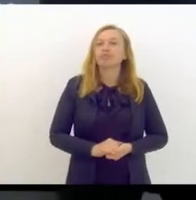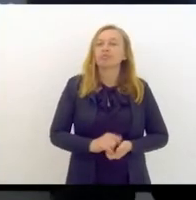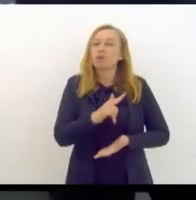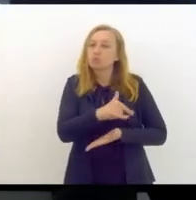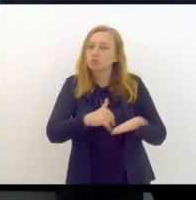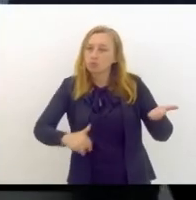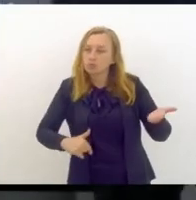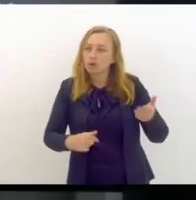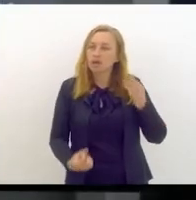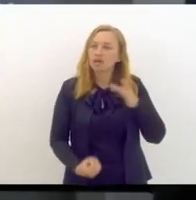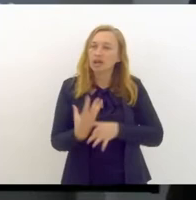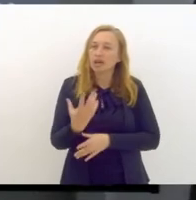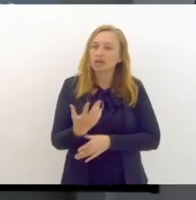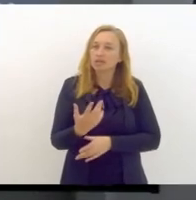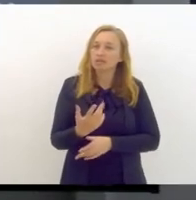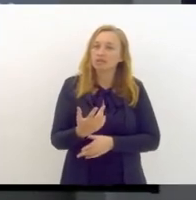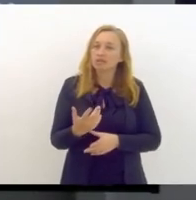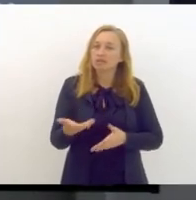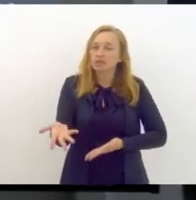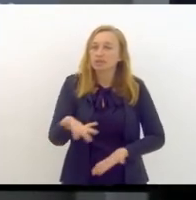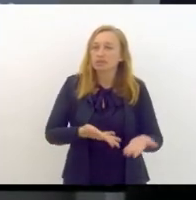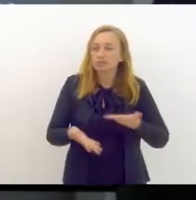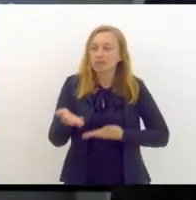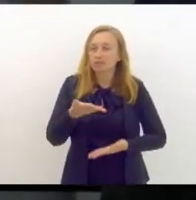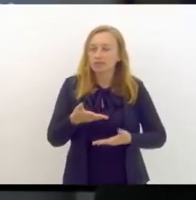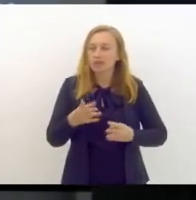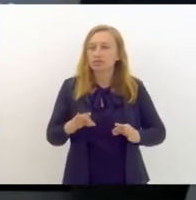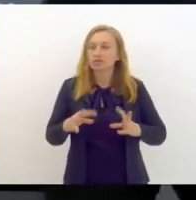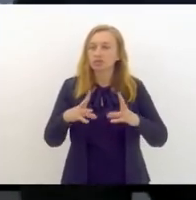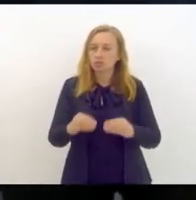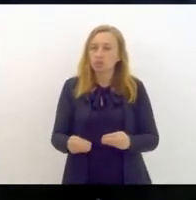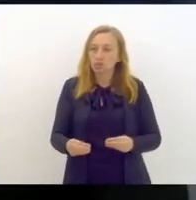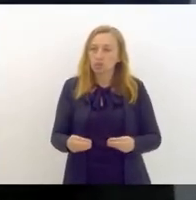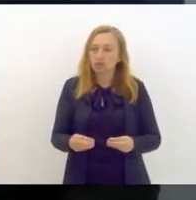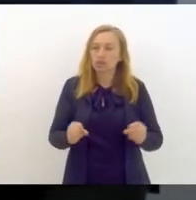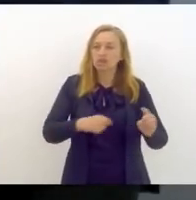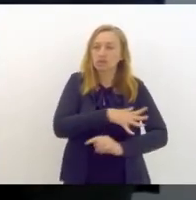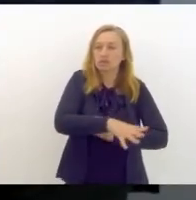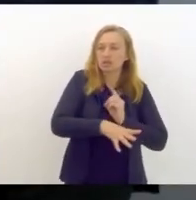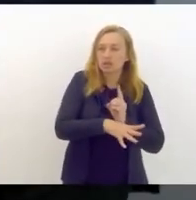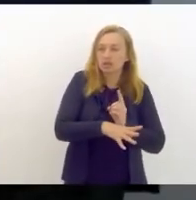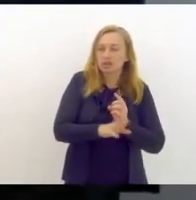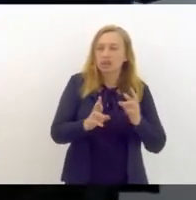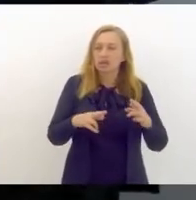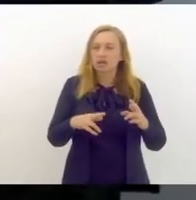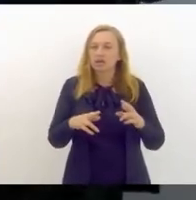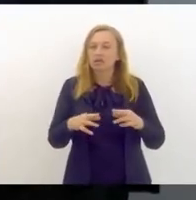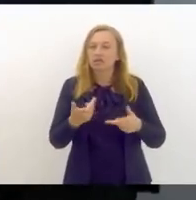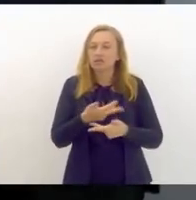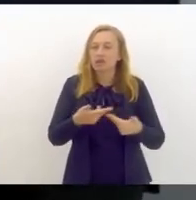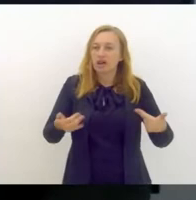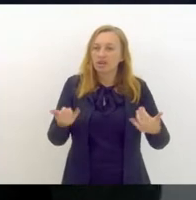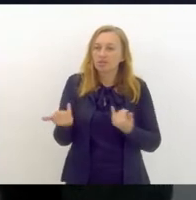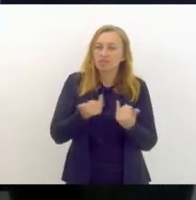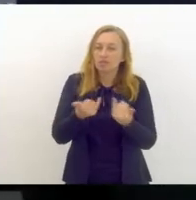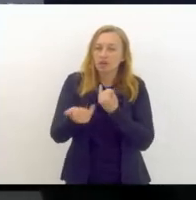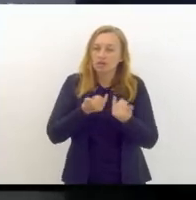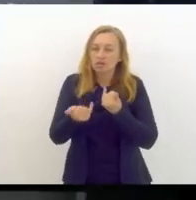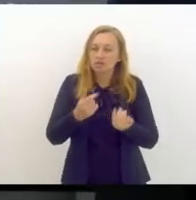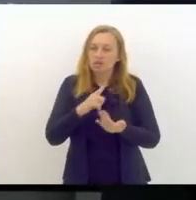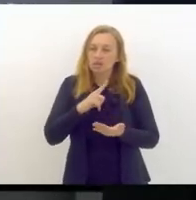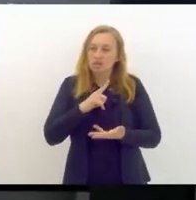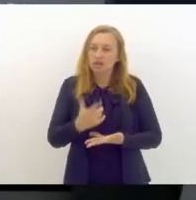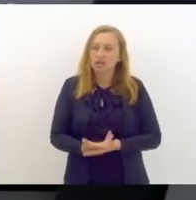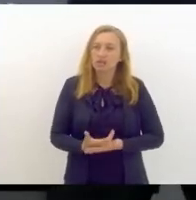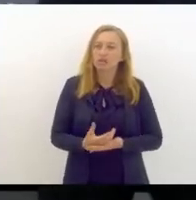documento construído de forma participativa, né, com toda a sociedade, reunindo o máximo de informações que a gente tem. Então, o